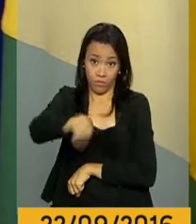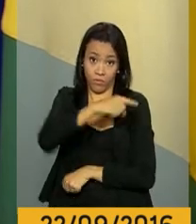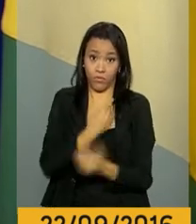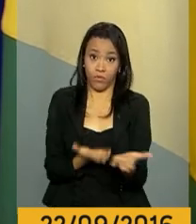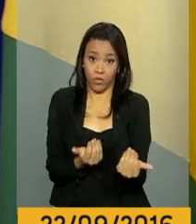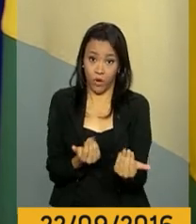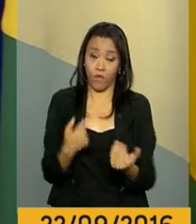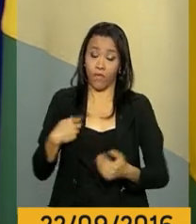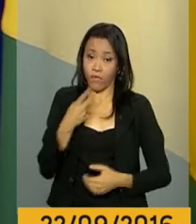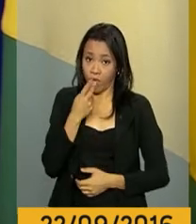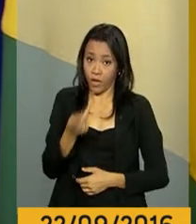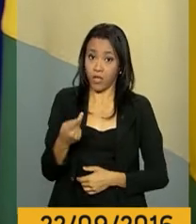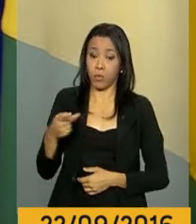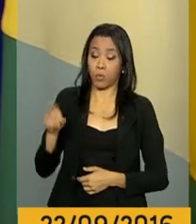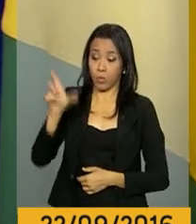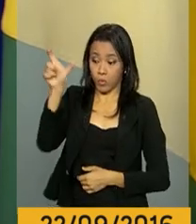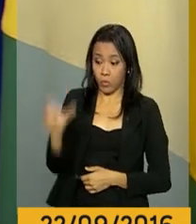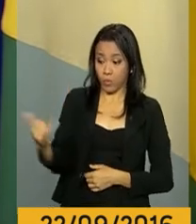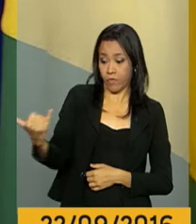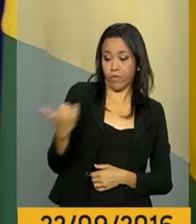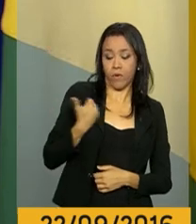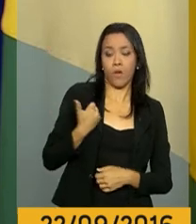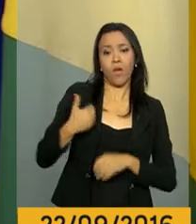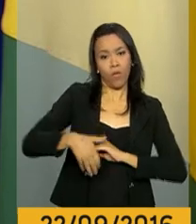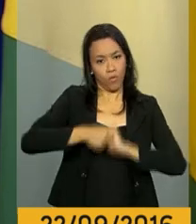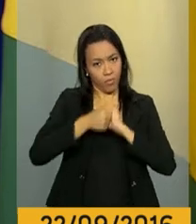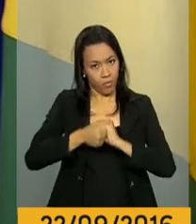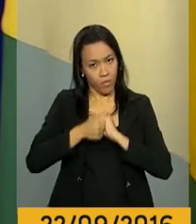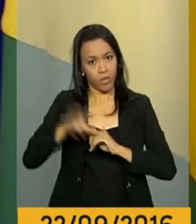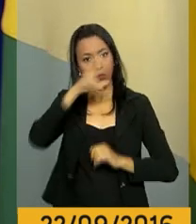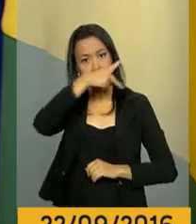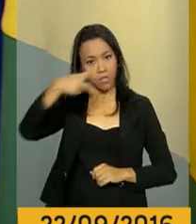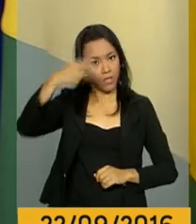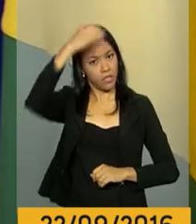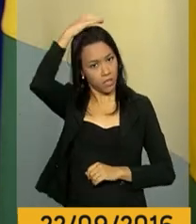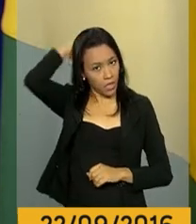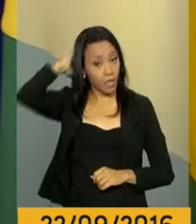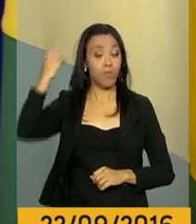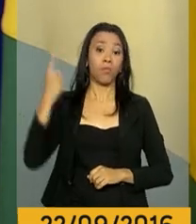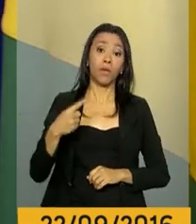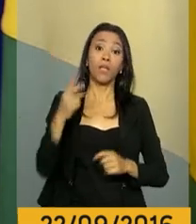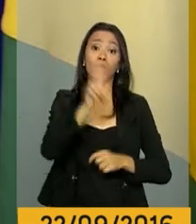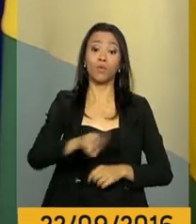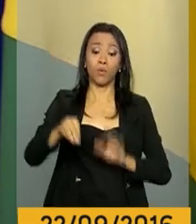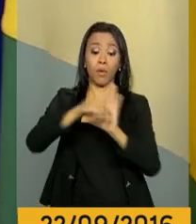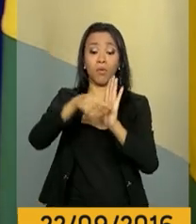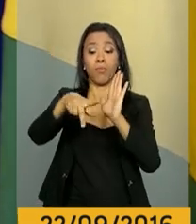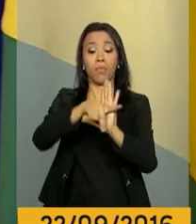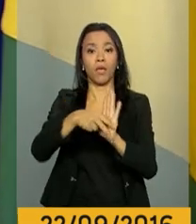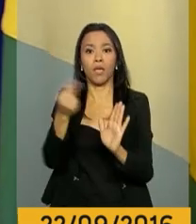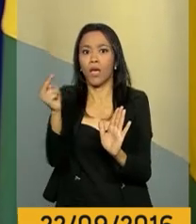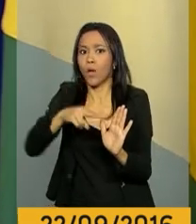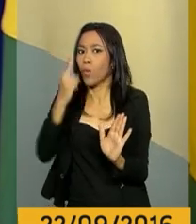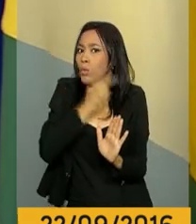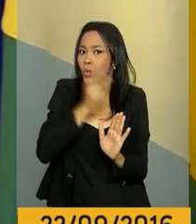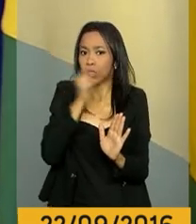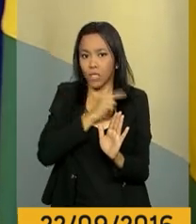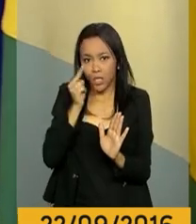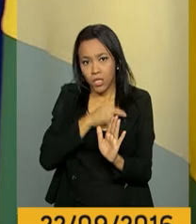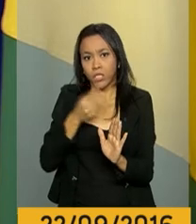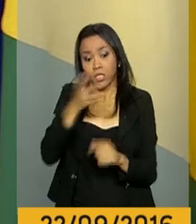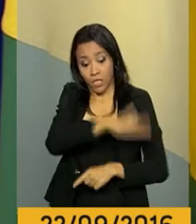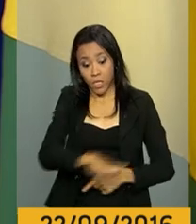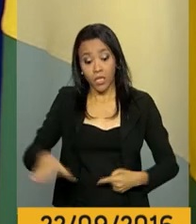Olhe eu cumprimento o temer porque de alguma maneira ele fez isso até por Medida Provisória que signif medida urgente e disse